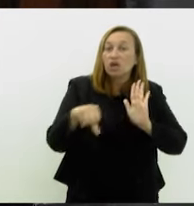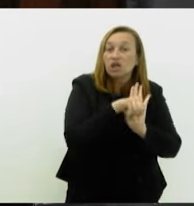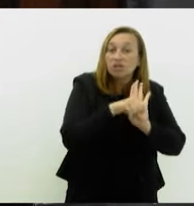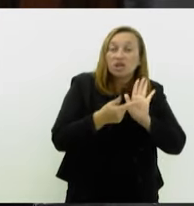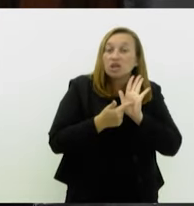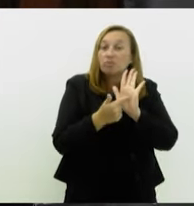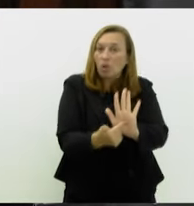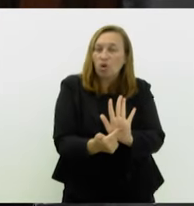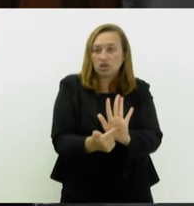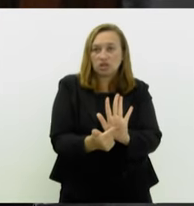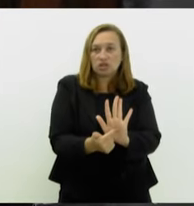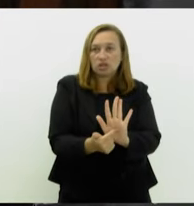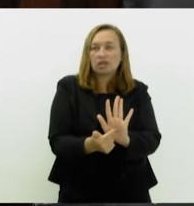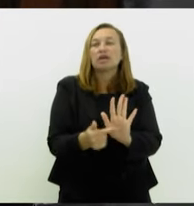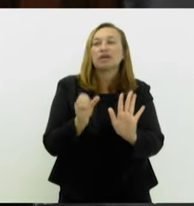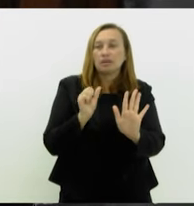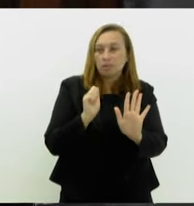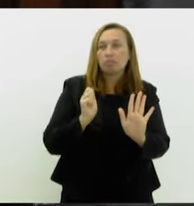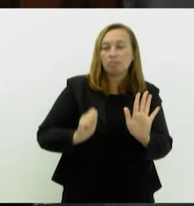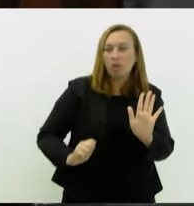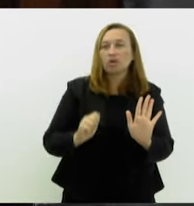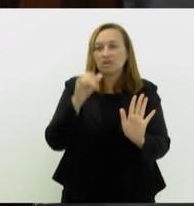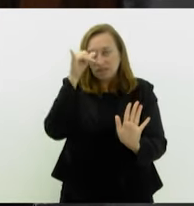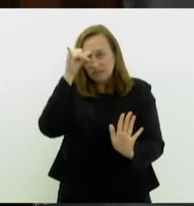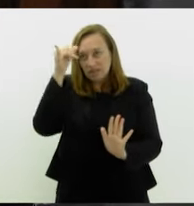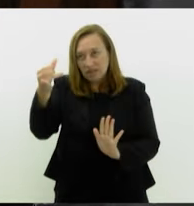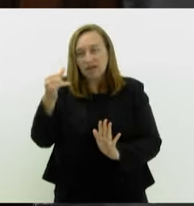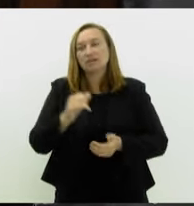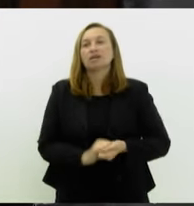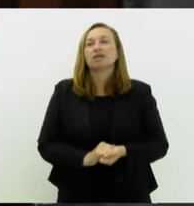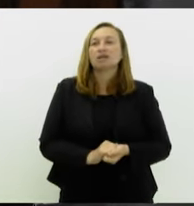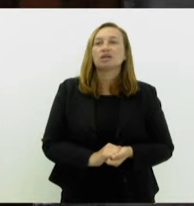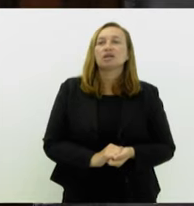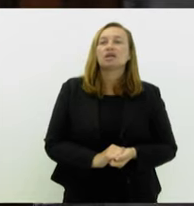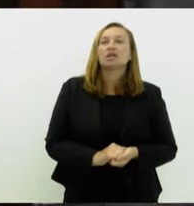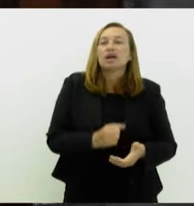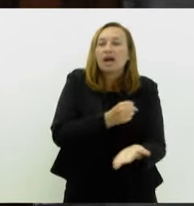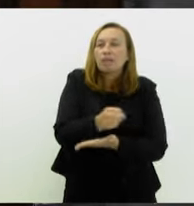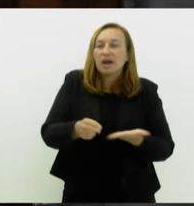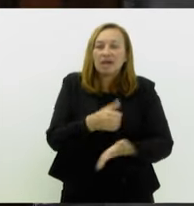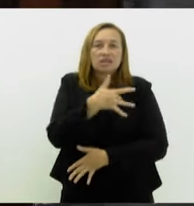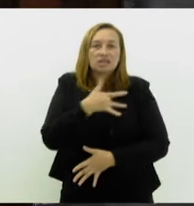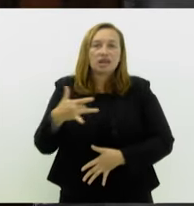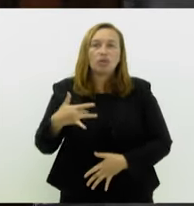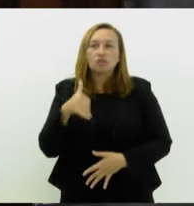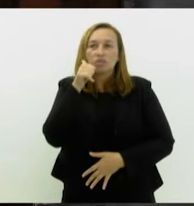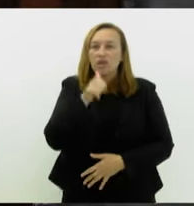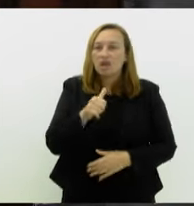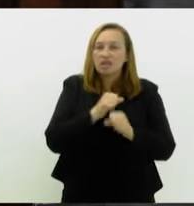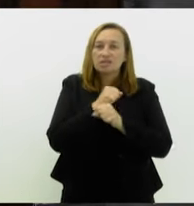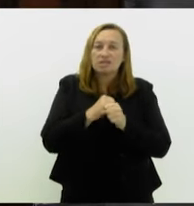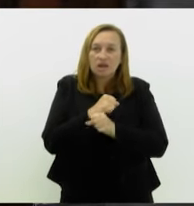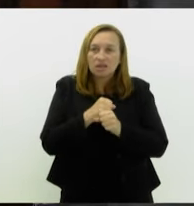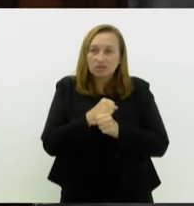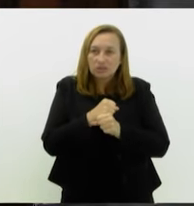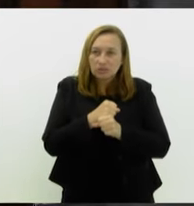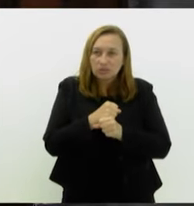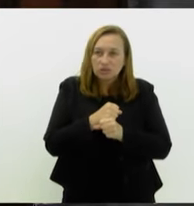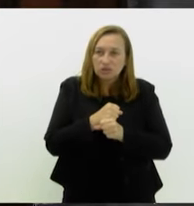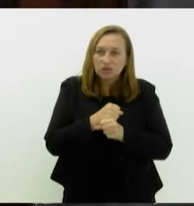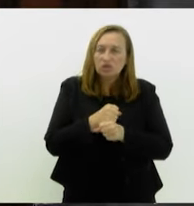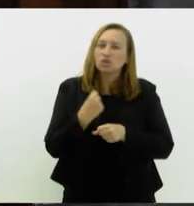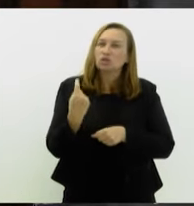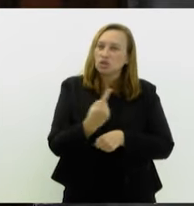gente precisa estar prevenido Contra isso terceiro Pilar é a saúde da mulher e esse ano e a gente vai